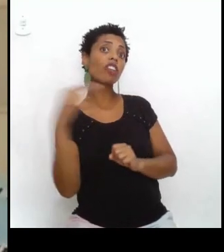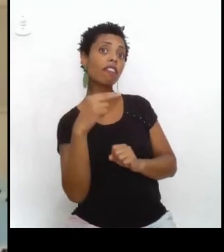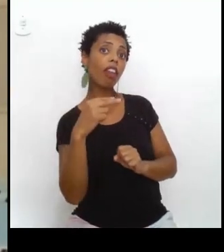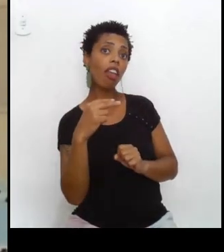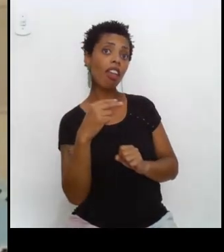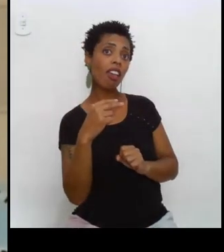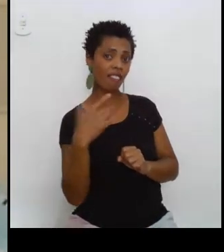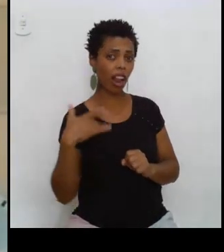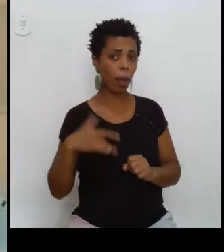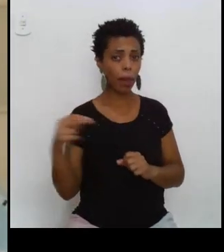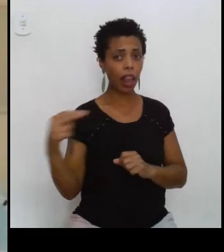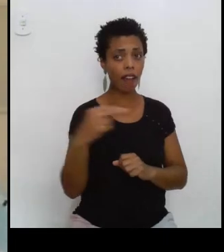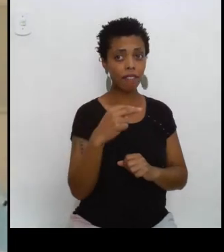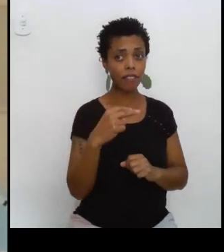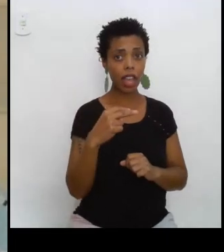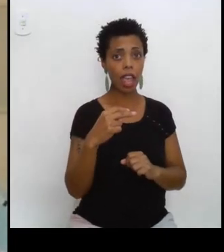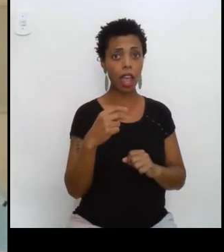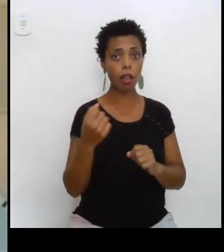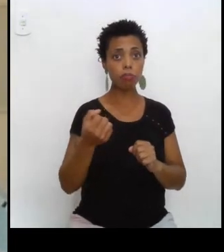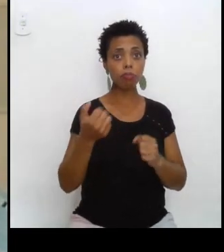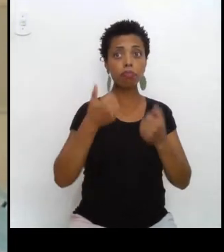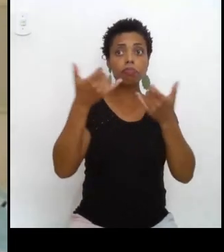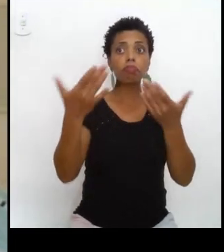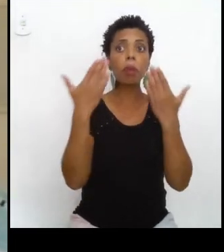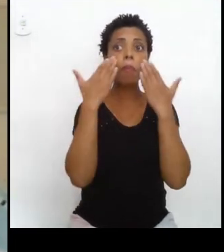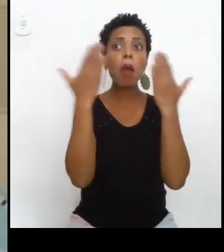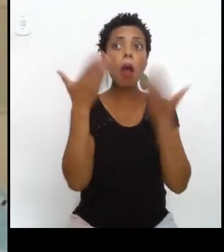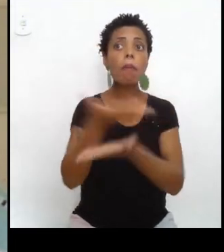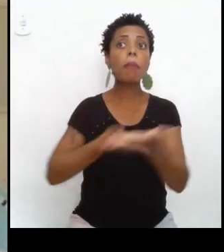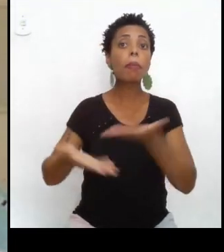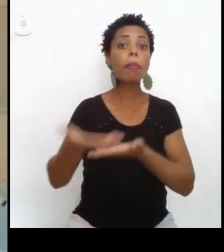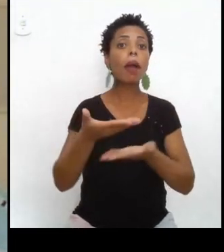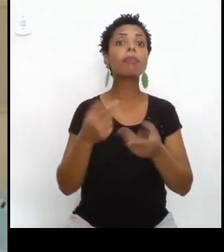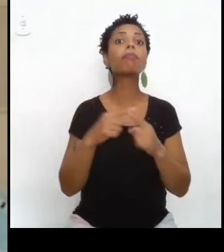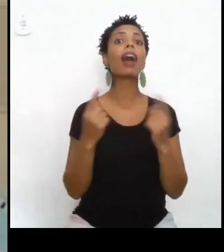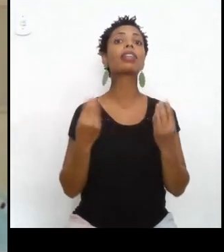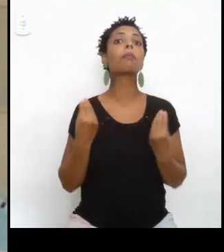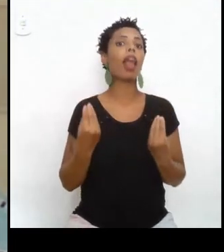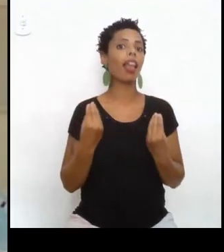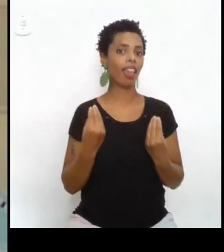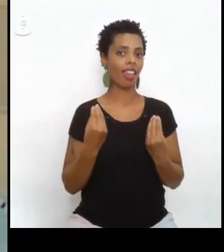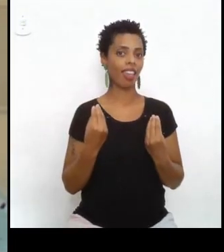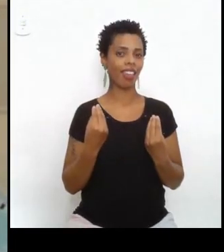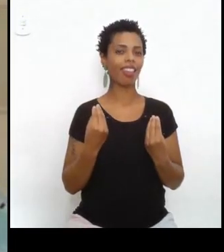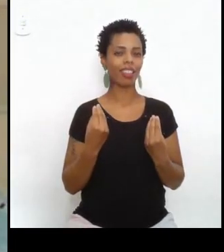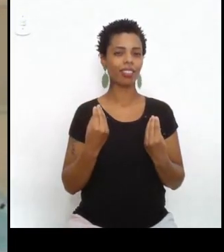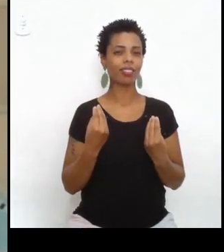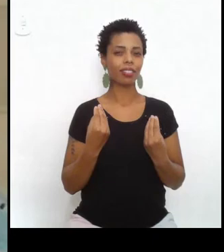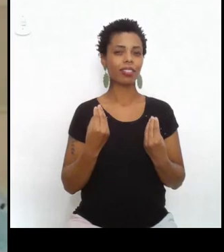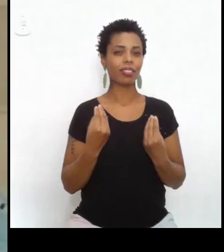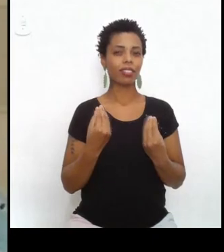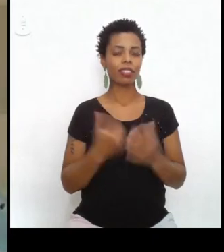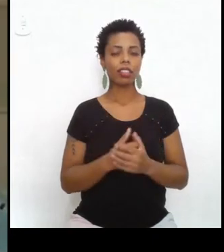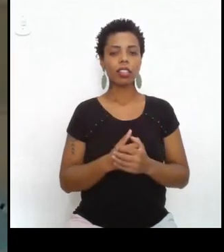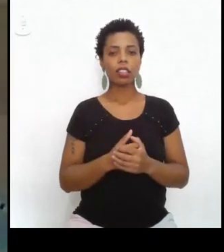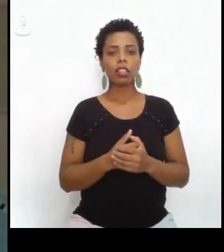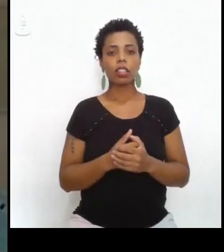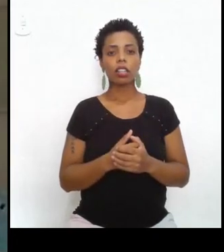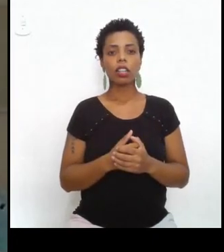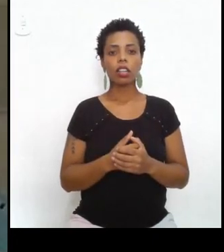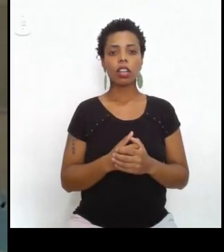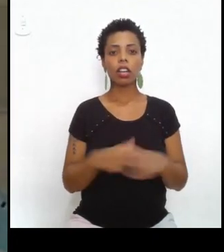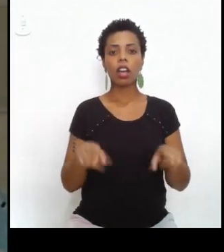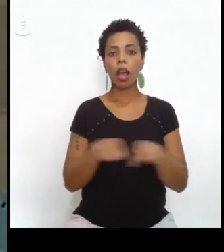partilhado do que deve ser partilhado e prática a gente faz isso sim então a ponta também de novo pensando nessa nessa